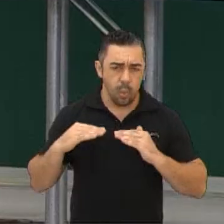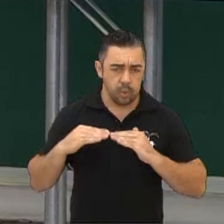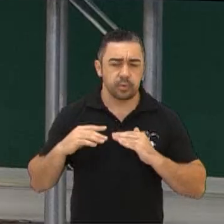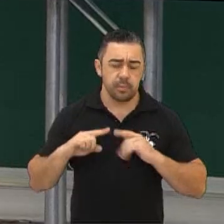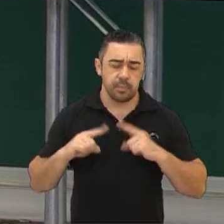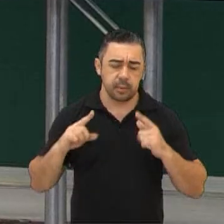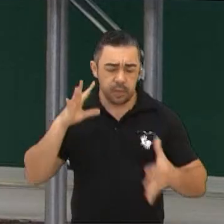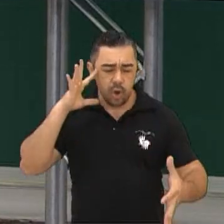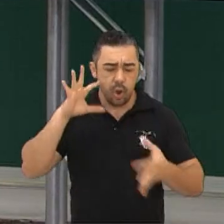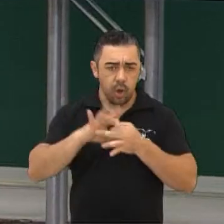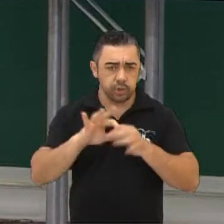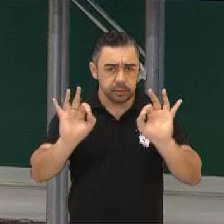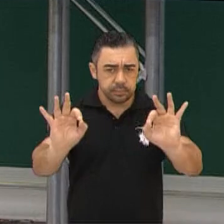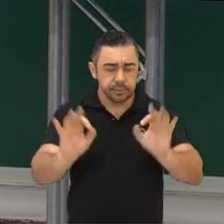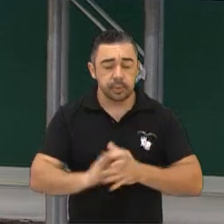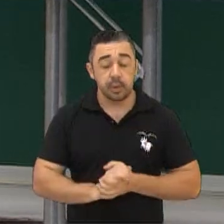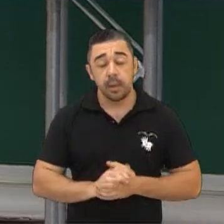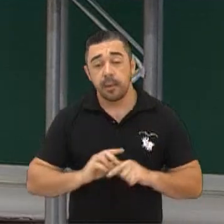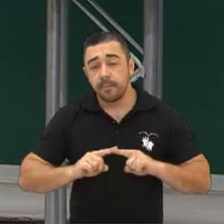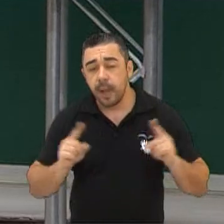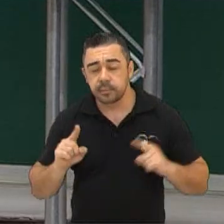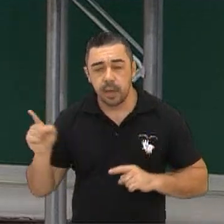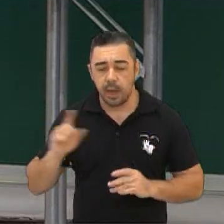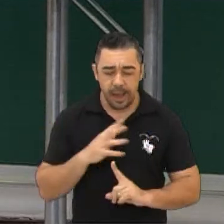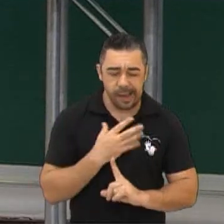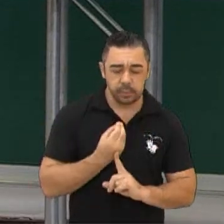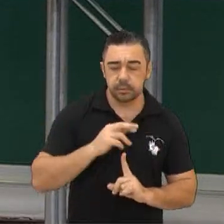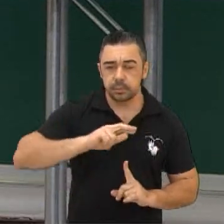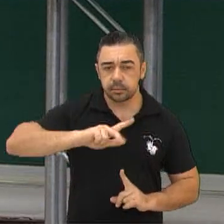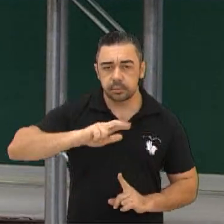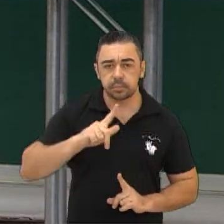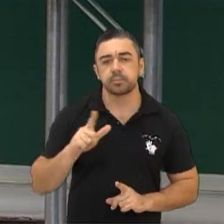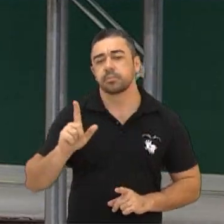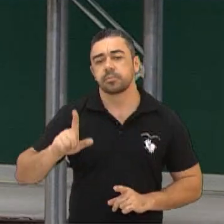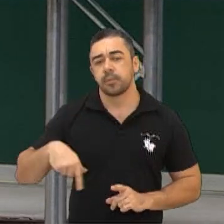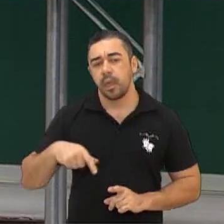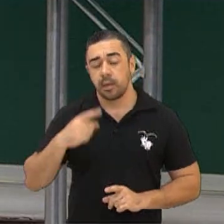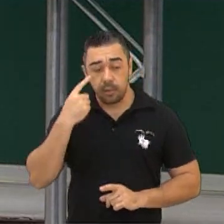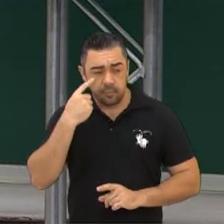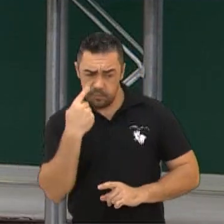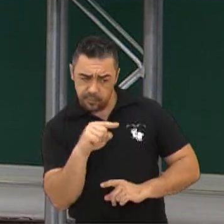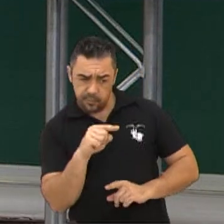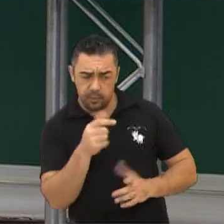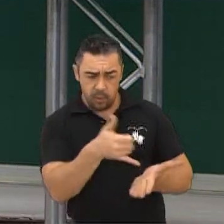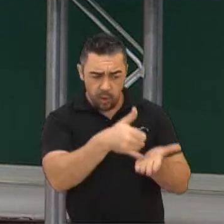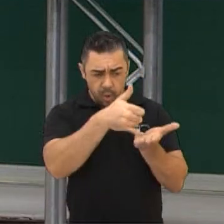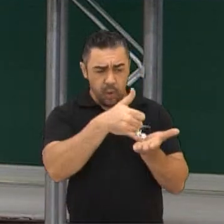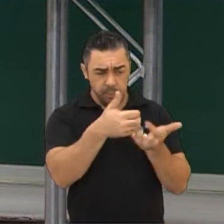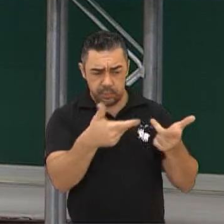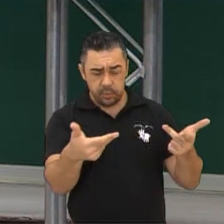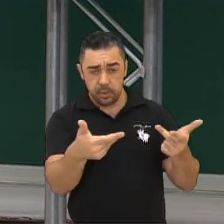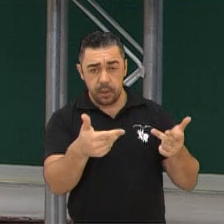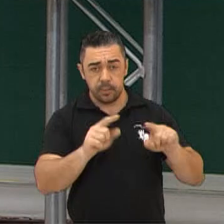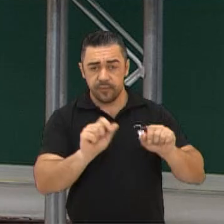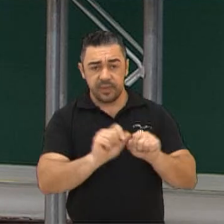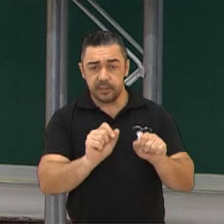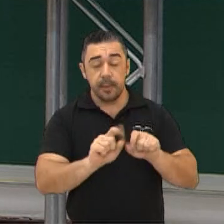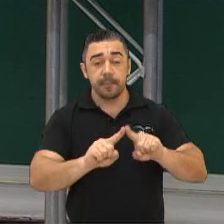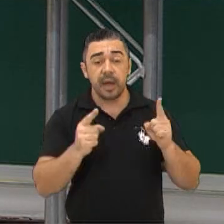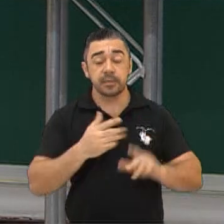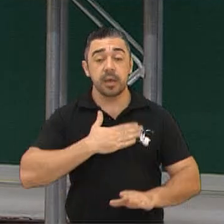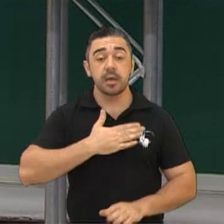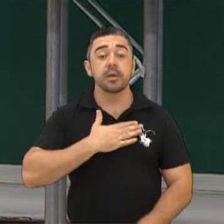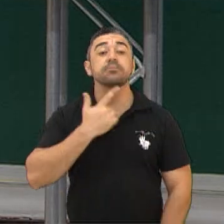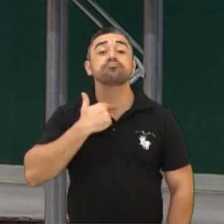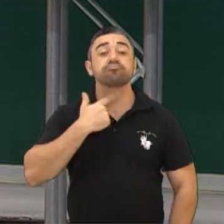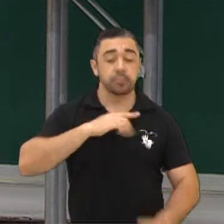verdade, Ellen. O que acontece? A obra de arte, ela não é caracterizada pela concepção da obra. Você não precisa fazer a obra, mas a tua